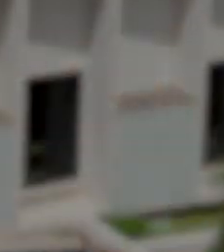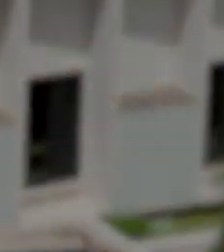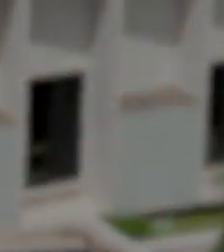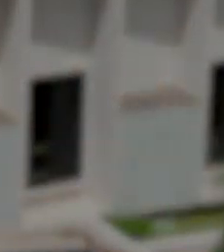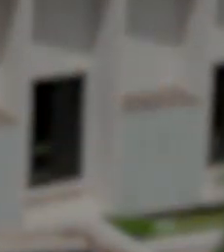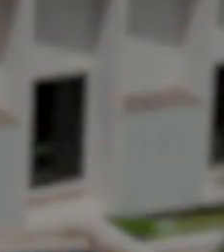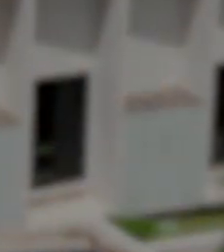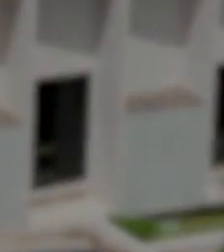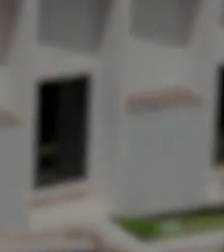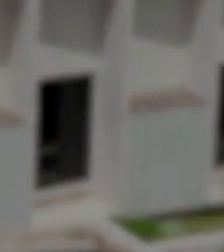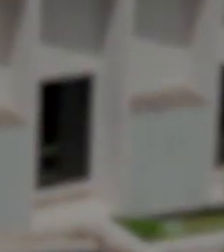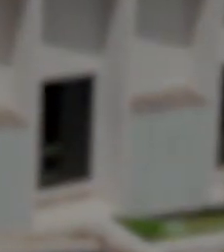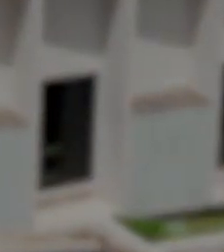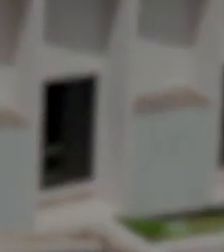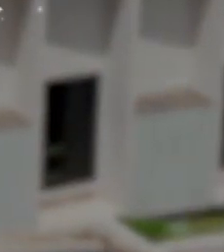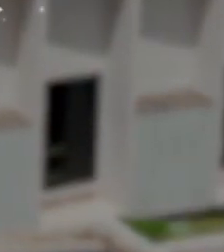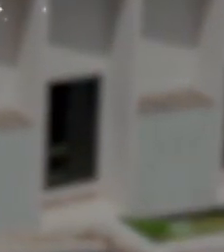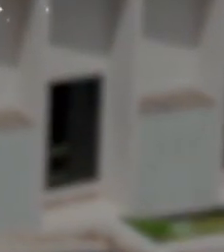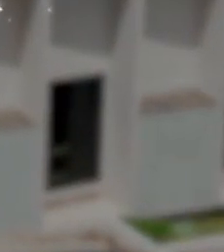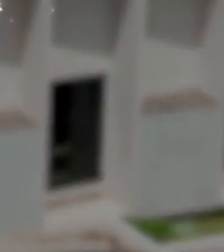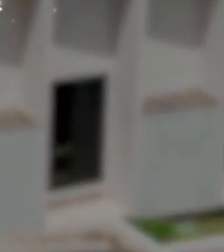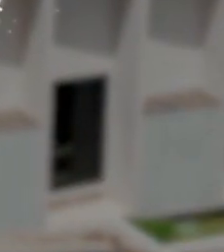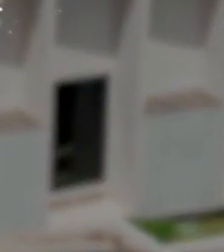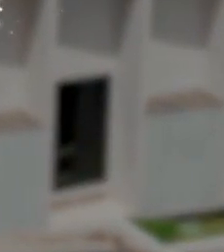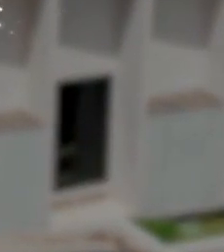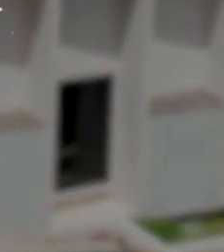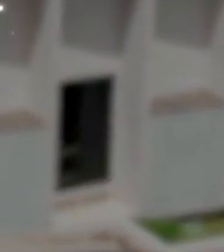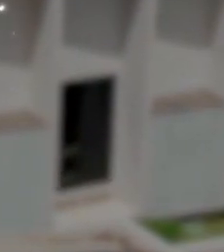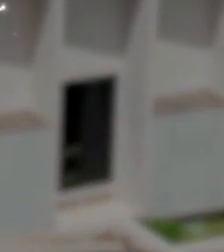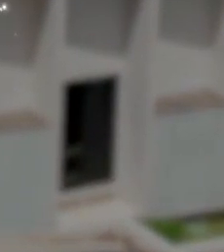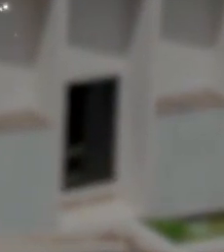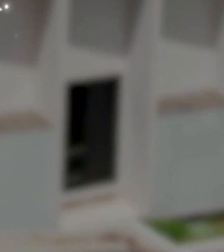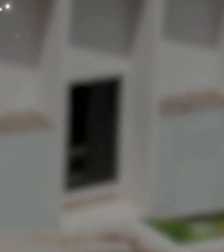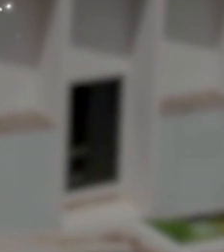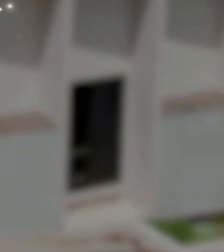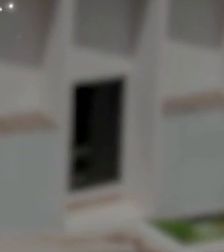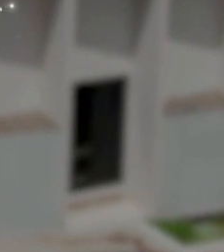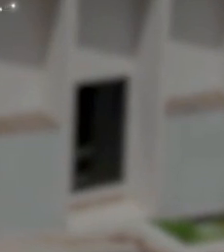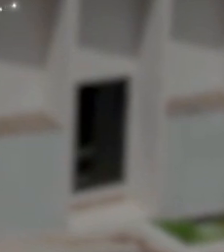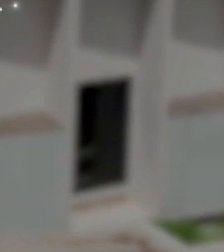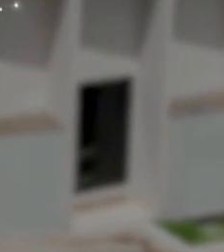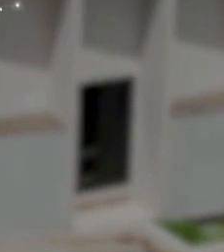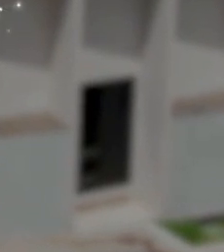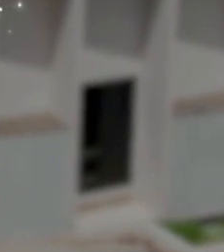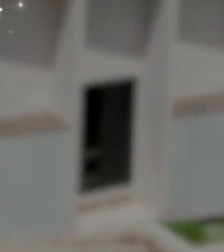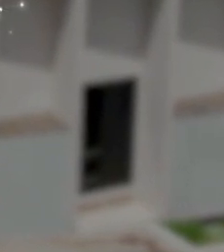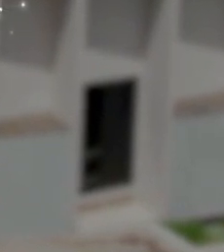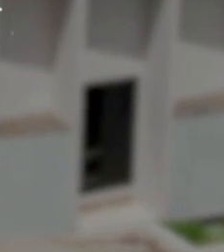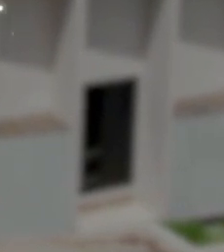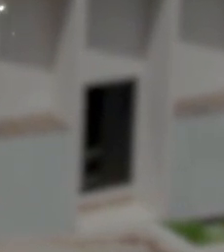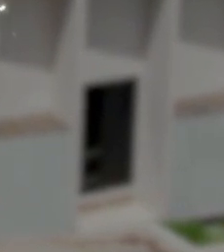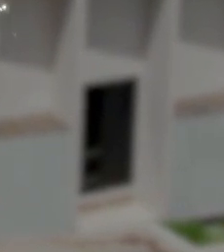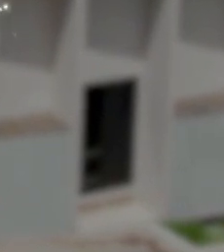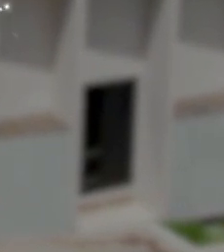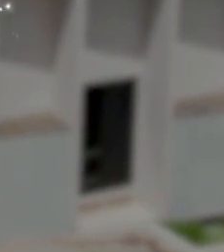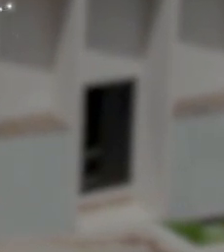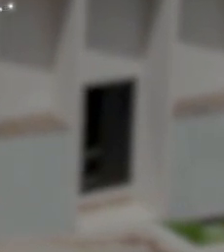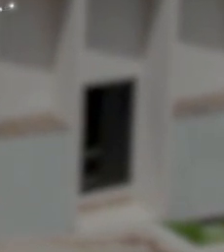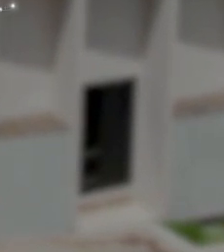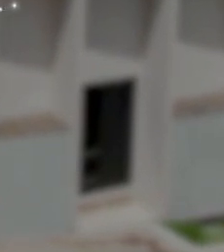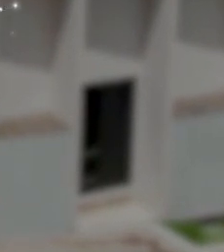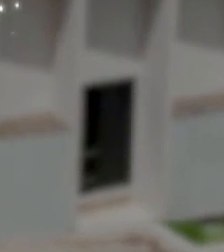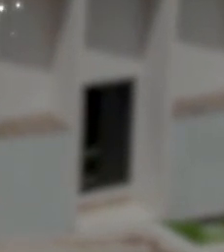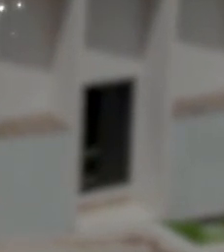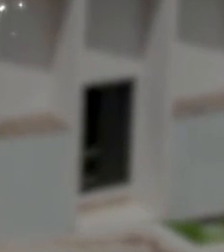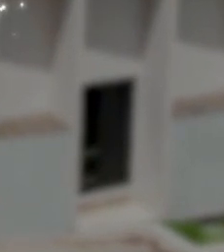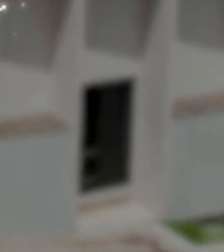A comissão responsável pelas atividades relacionadas aos 60 anos da IMBB, que ocorrerá